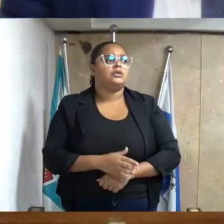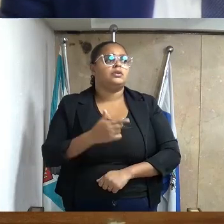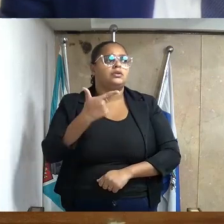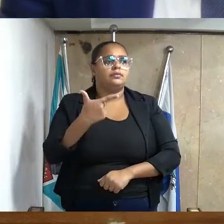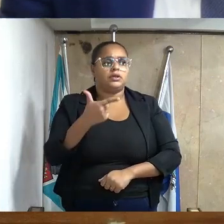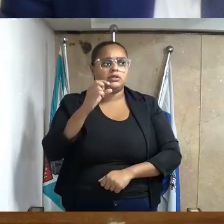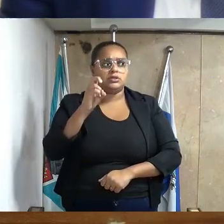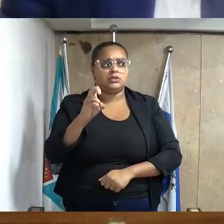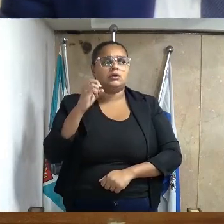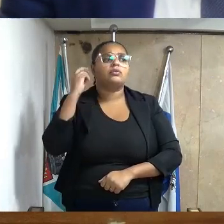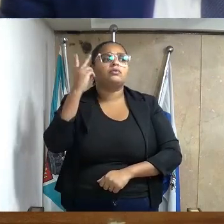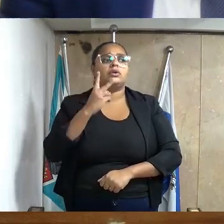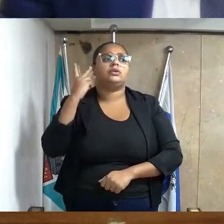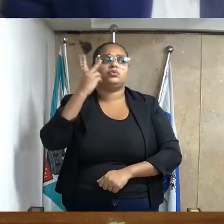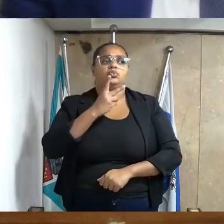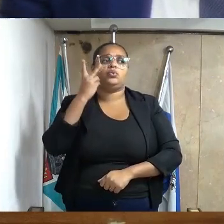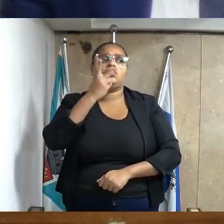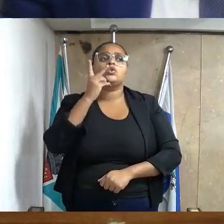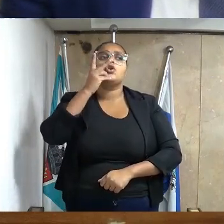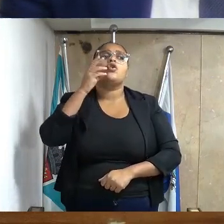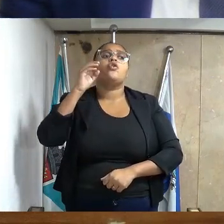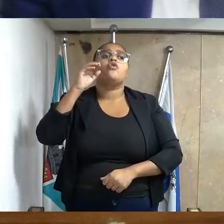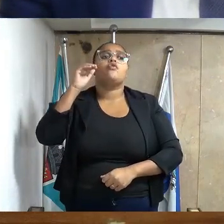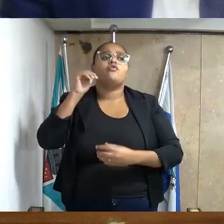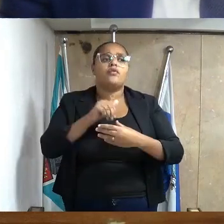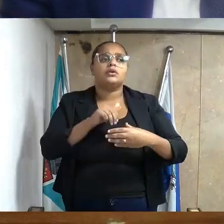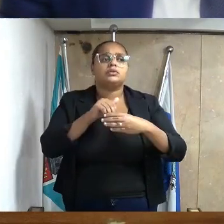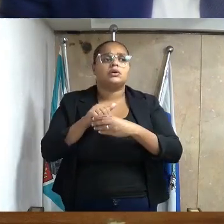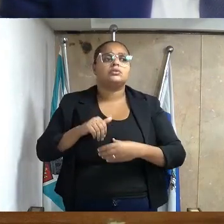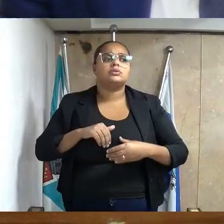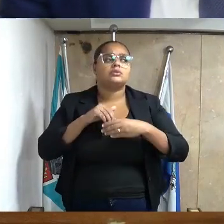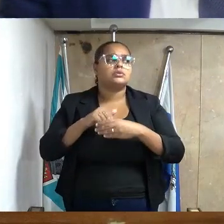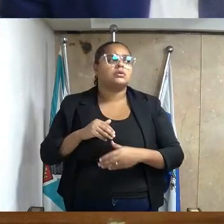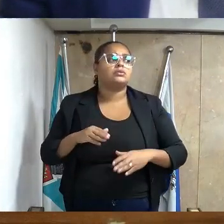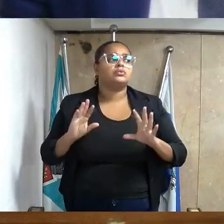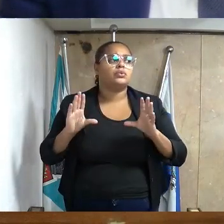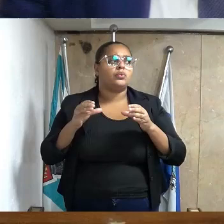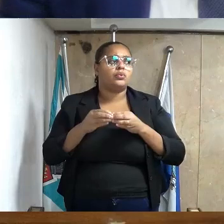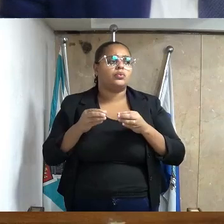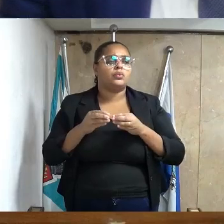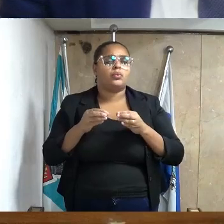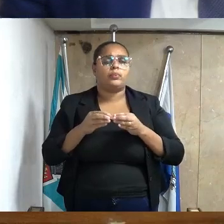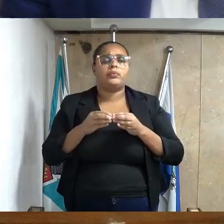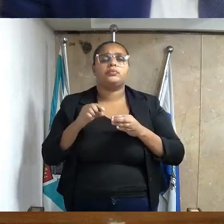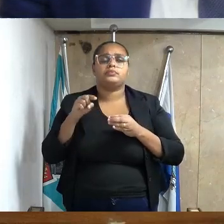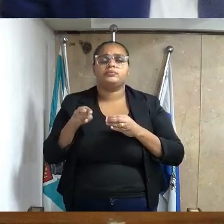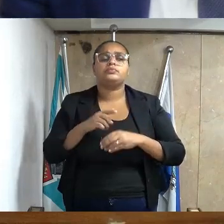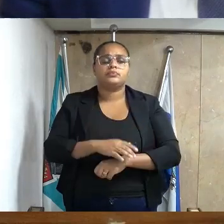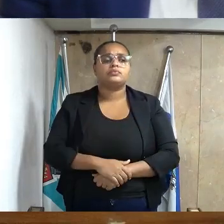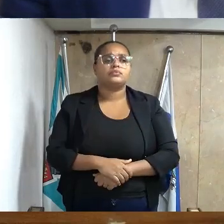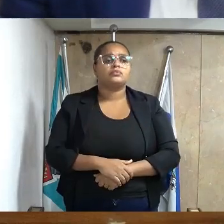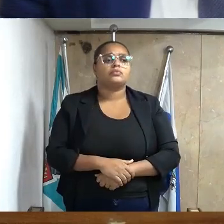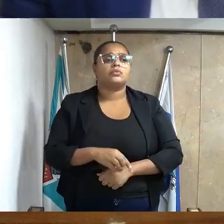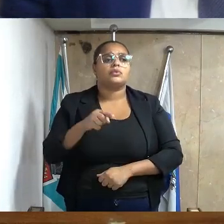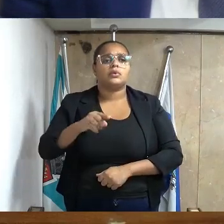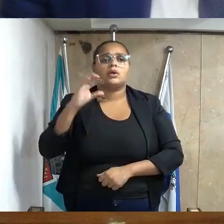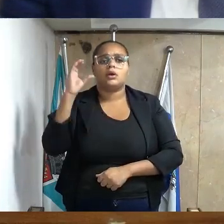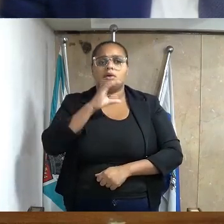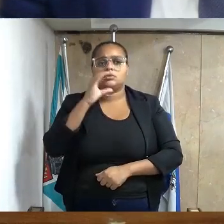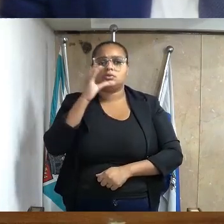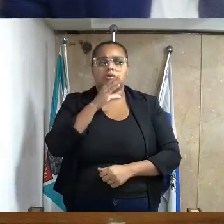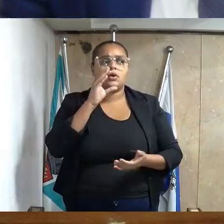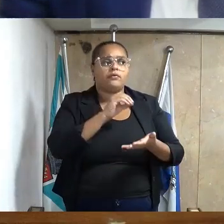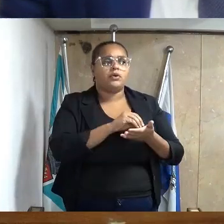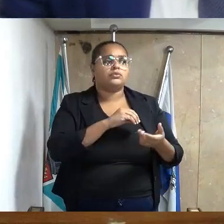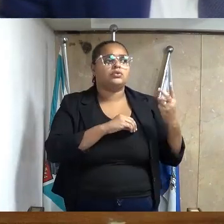25 vereadores a favor do parecer da comissão dessa casa, com ausência de